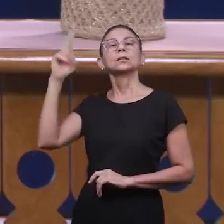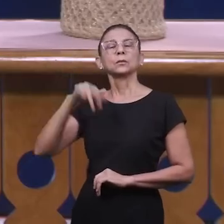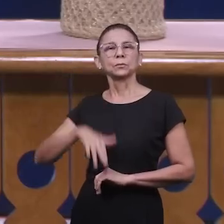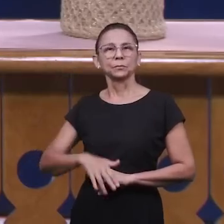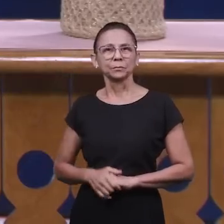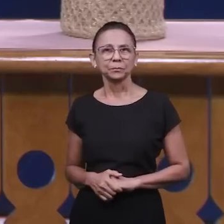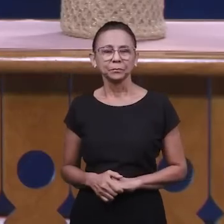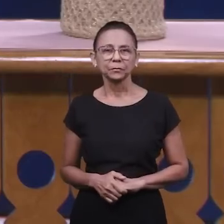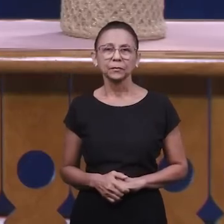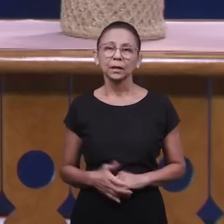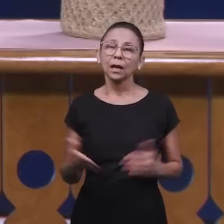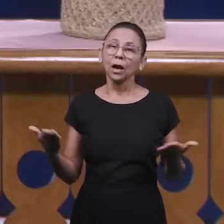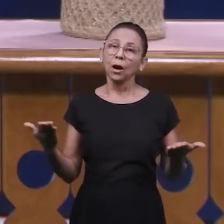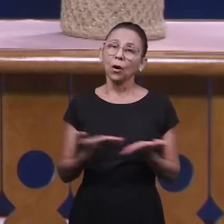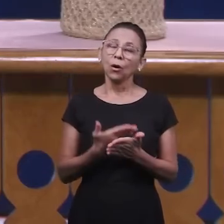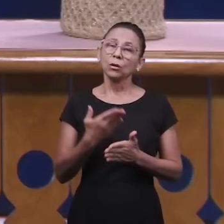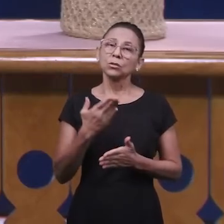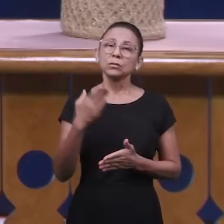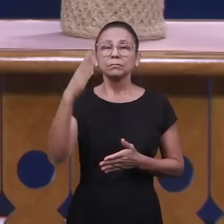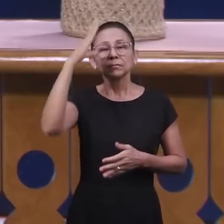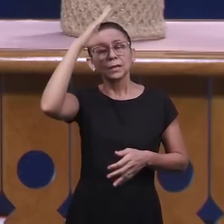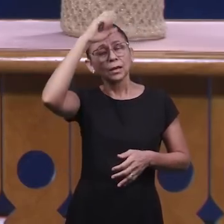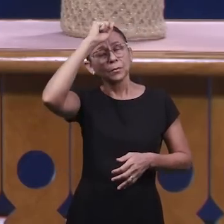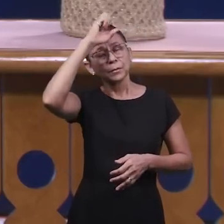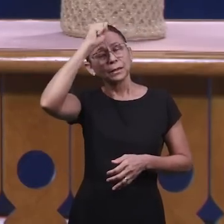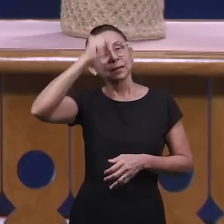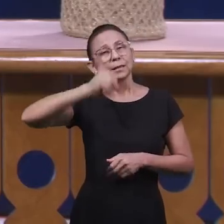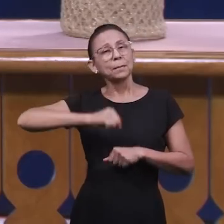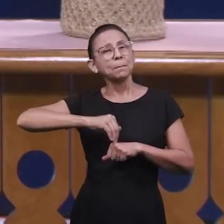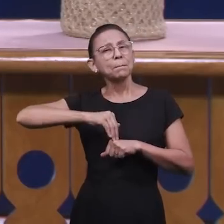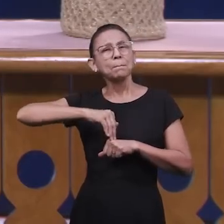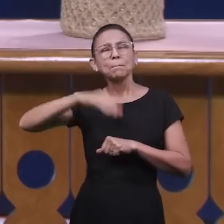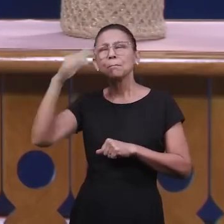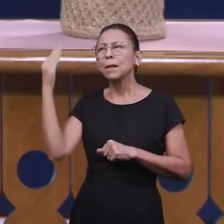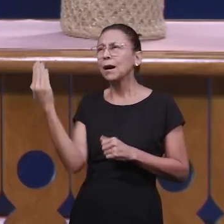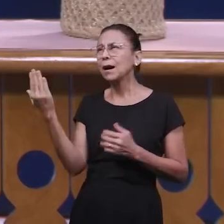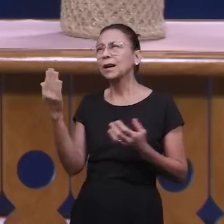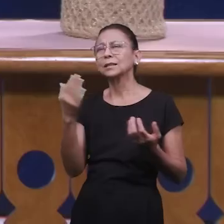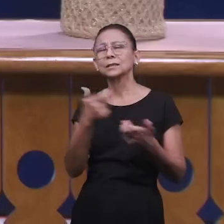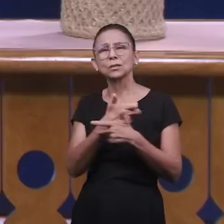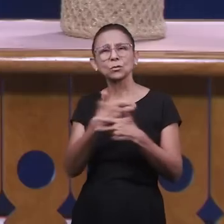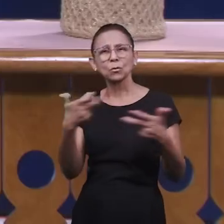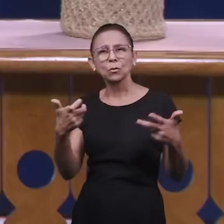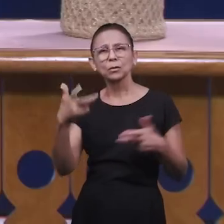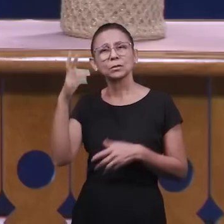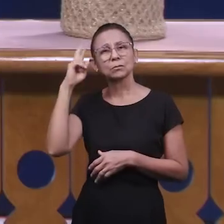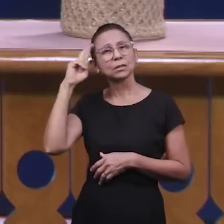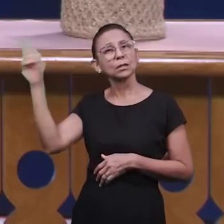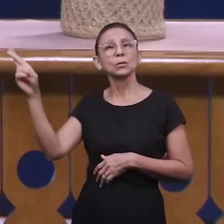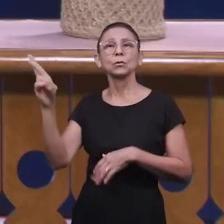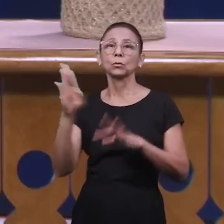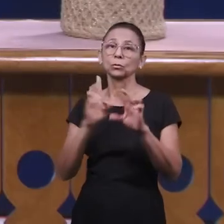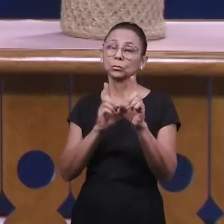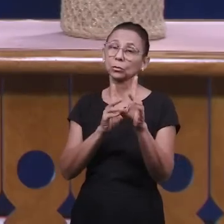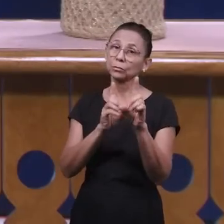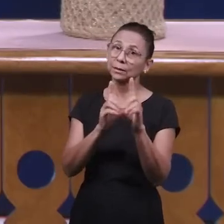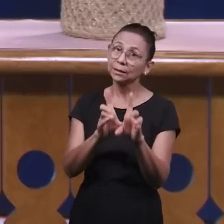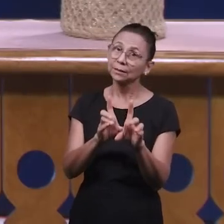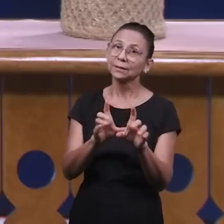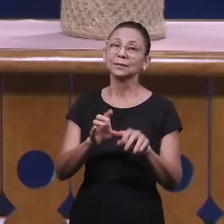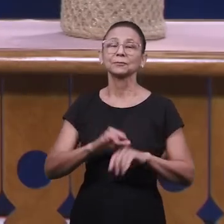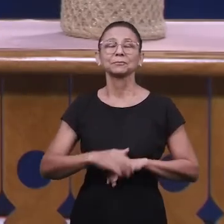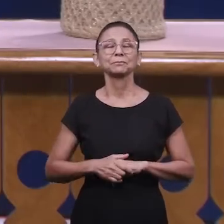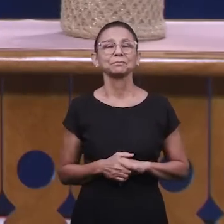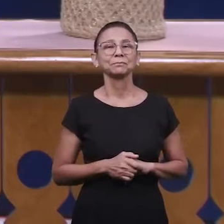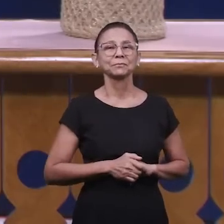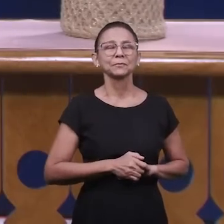oração. E eu quero, antes disso, fazer uma saudação especial para você que nos encontrou aqui, você que recebeu um convite na forma de um link e está